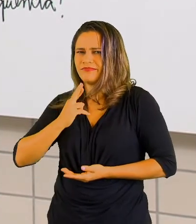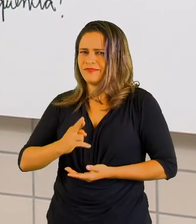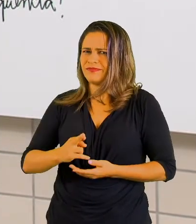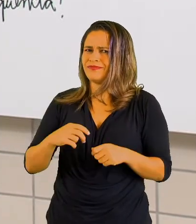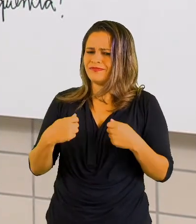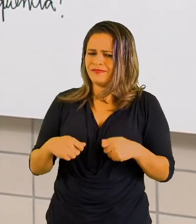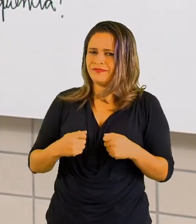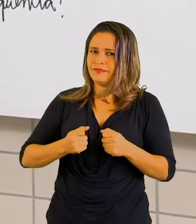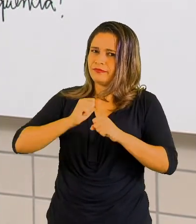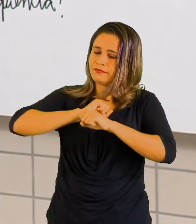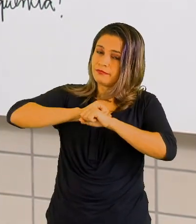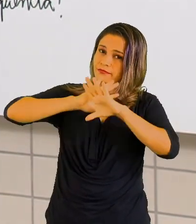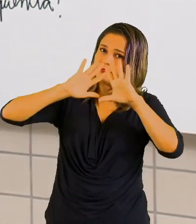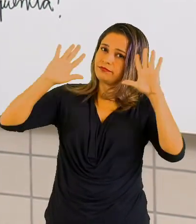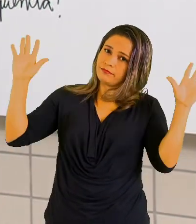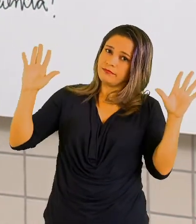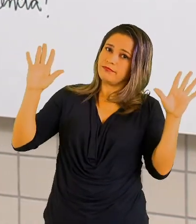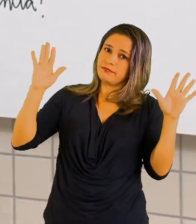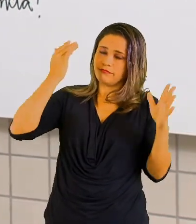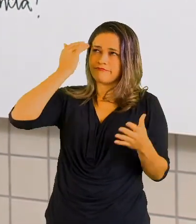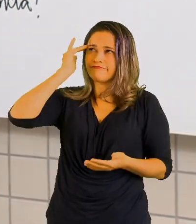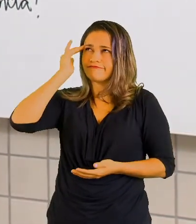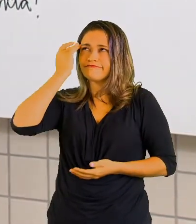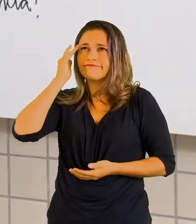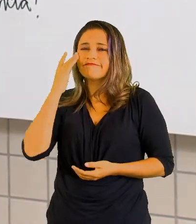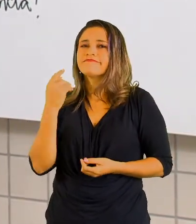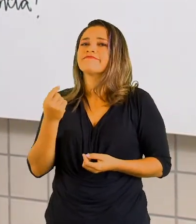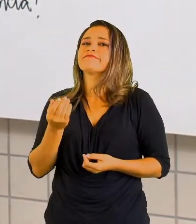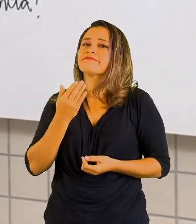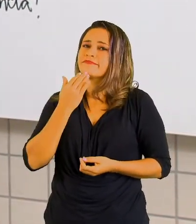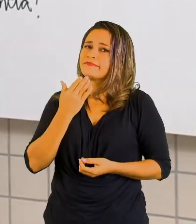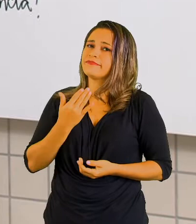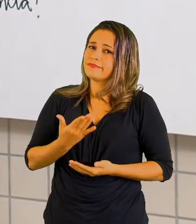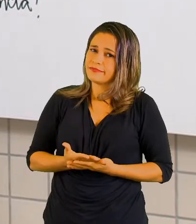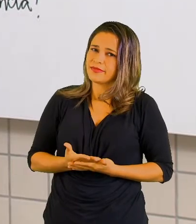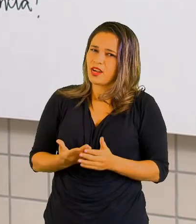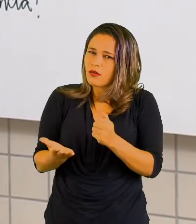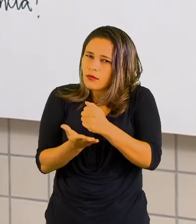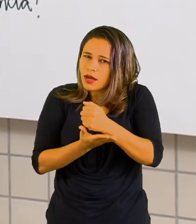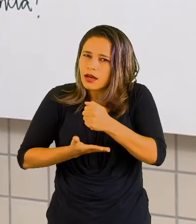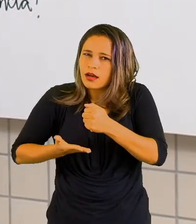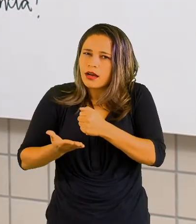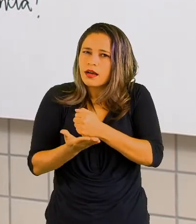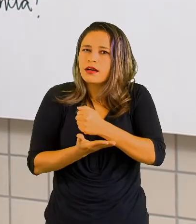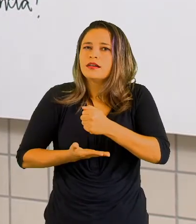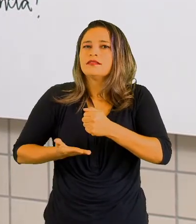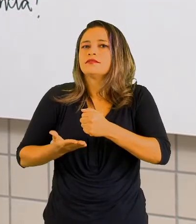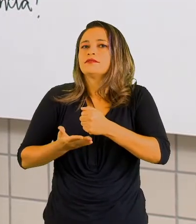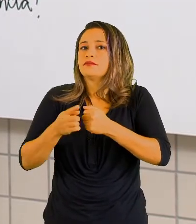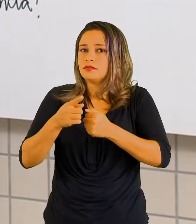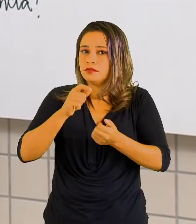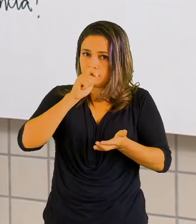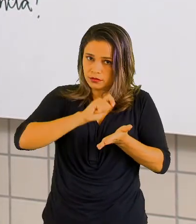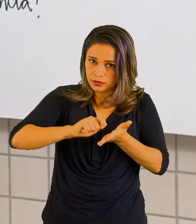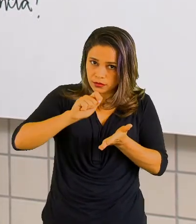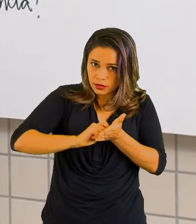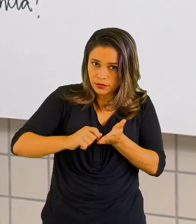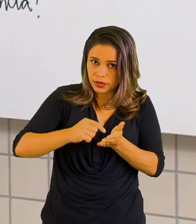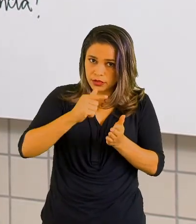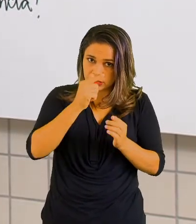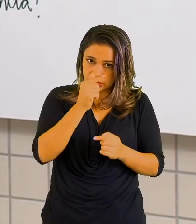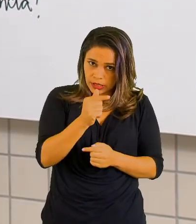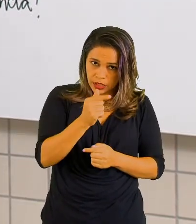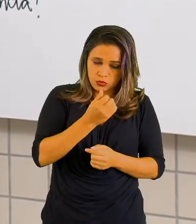sendo pedido. Então, a primeira coisa, o mais fácil, o básico, escreva os próximos 7 termos